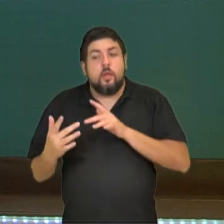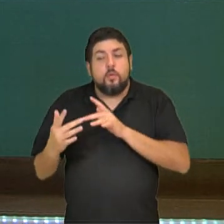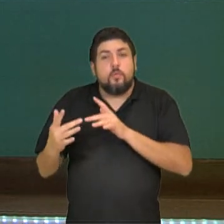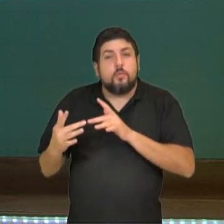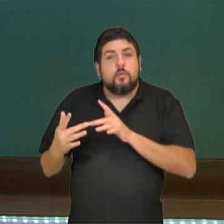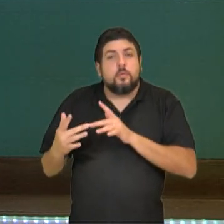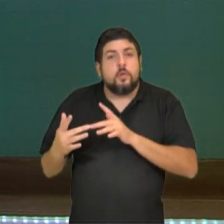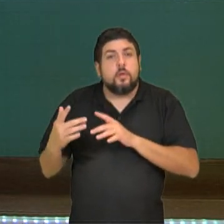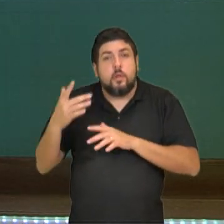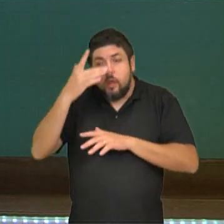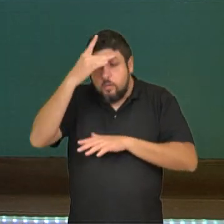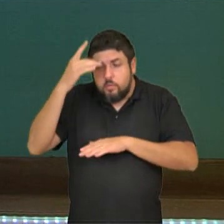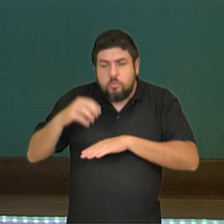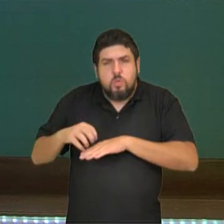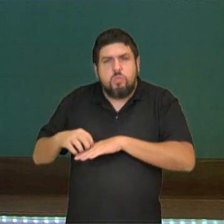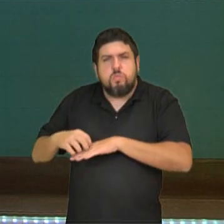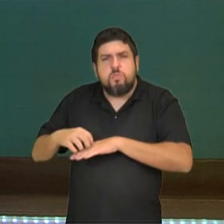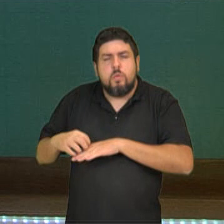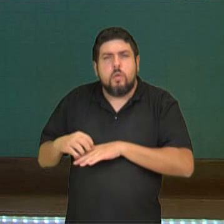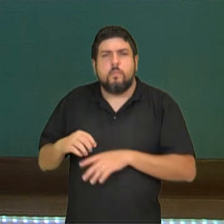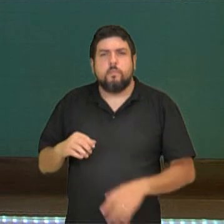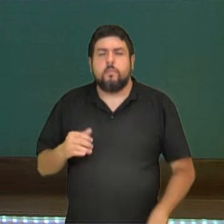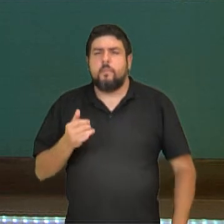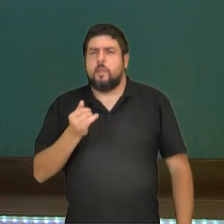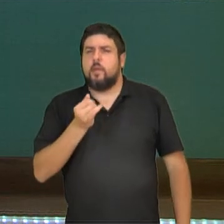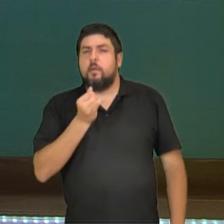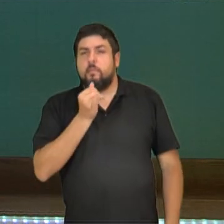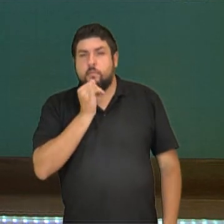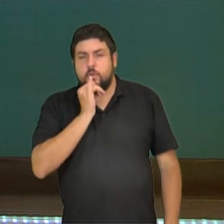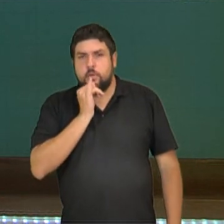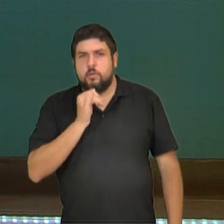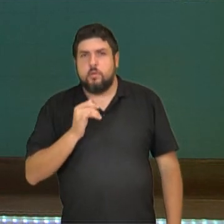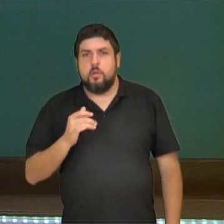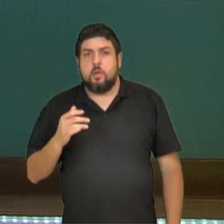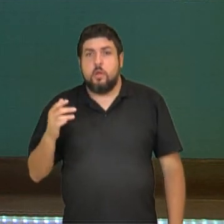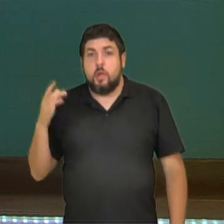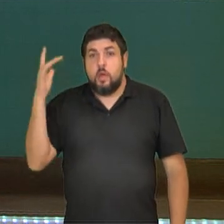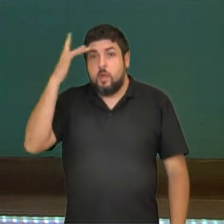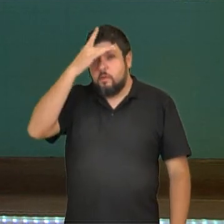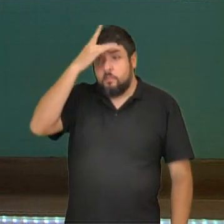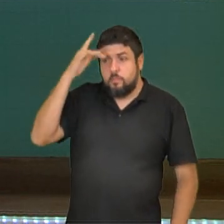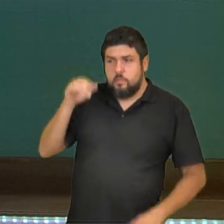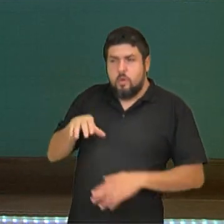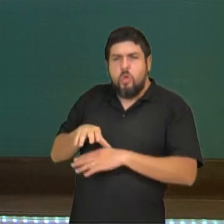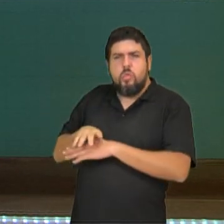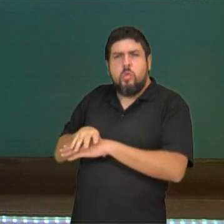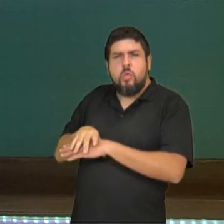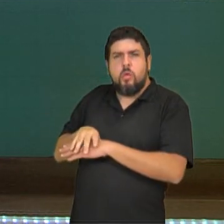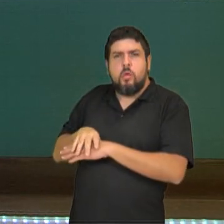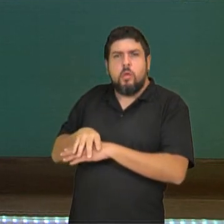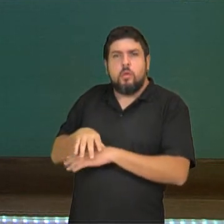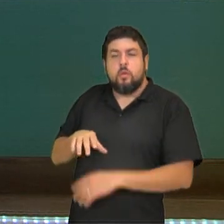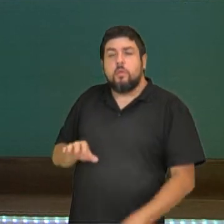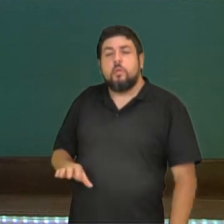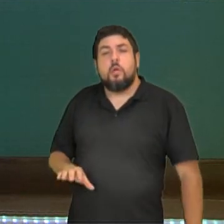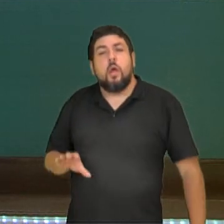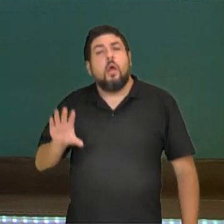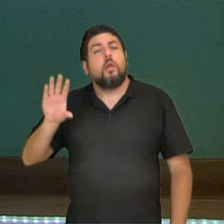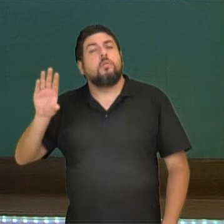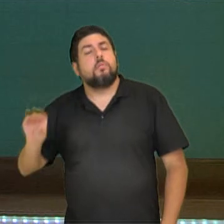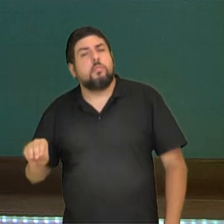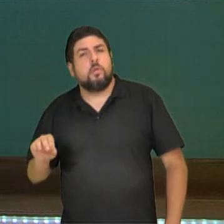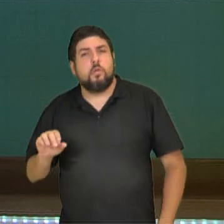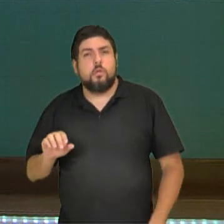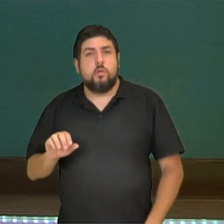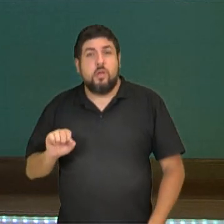contaminada, né? Então, por exemplo, você tocou numa pessoa que estava com uma micose e você não se higieniza,